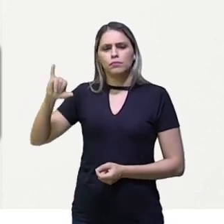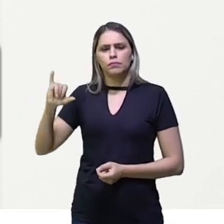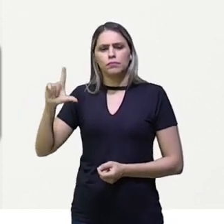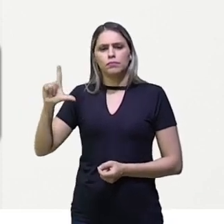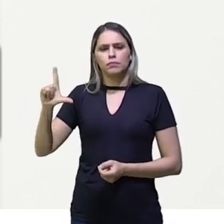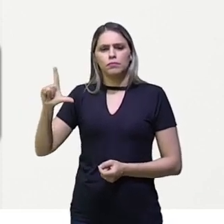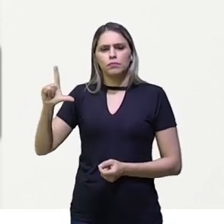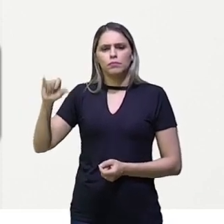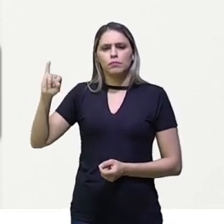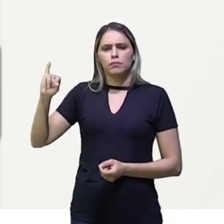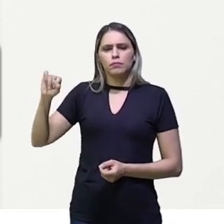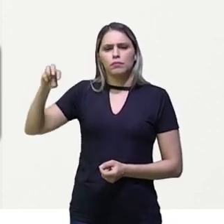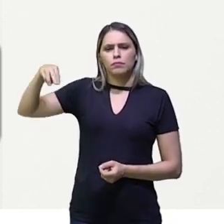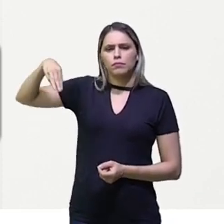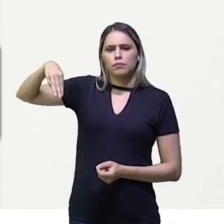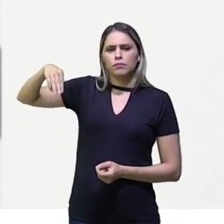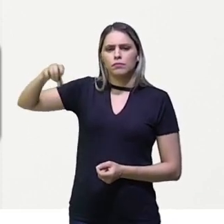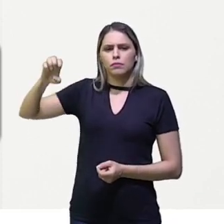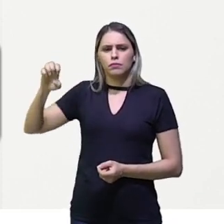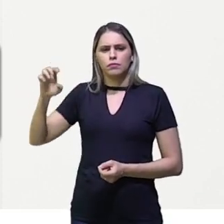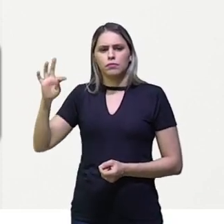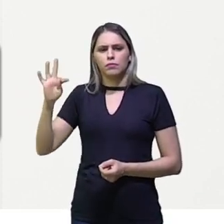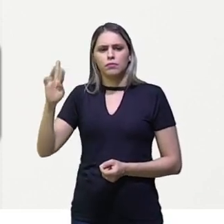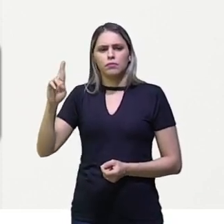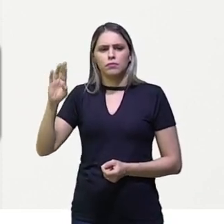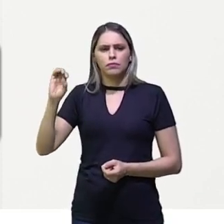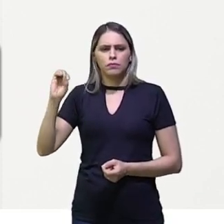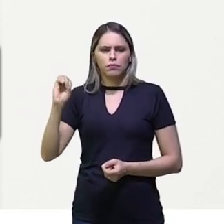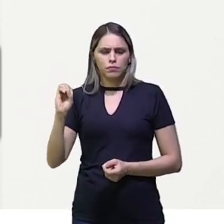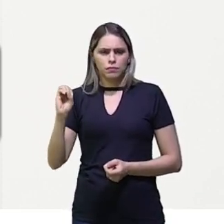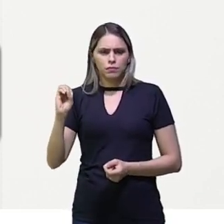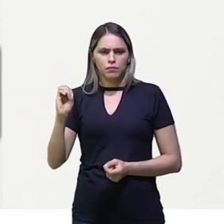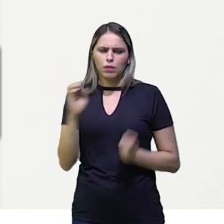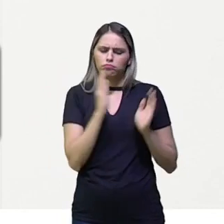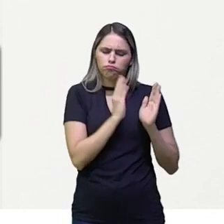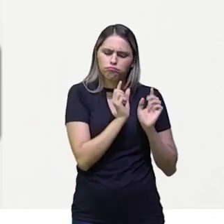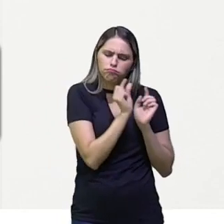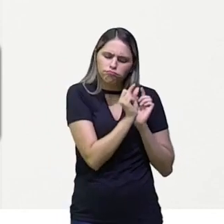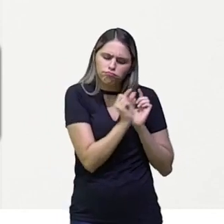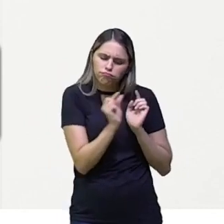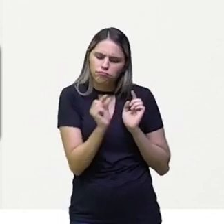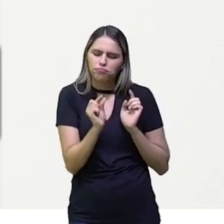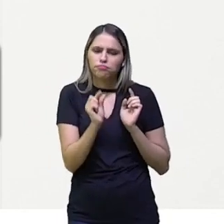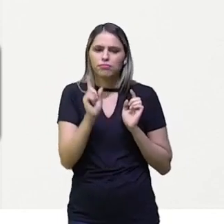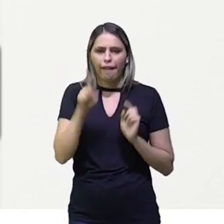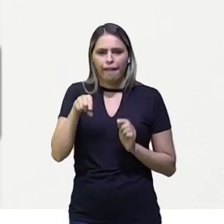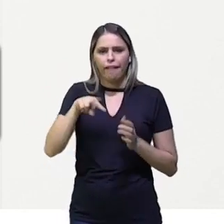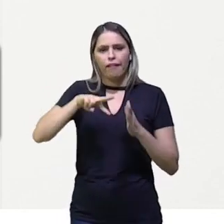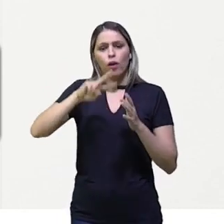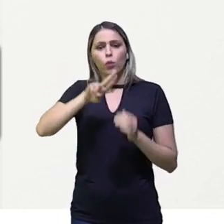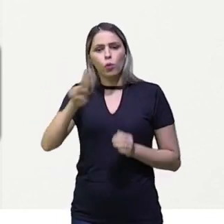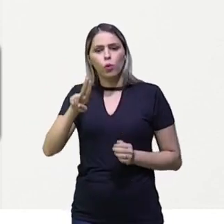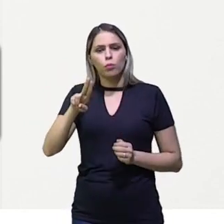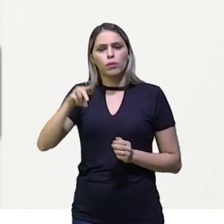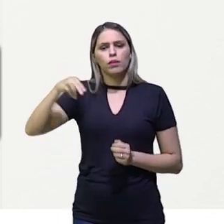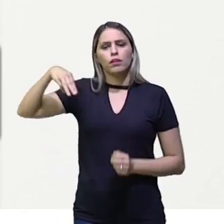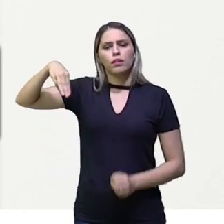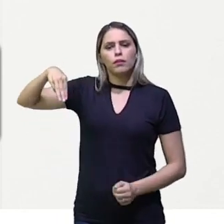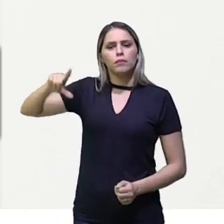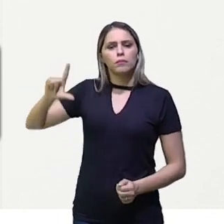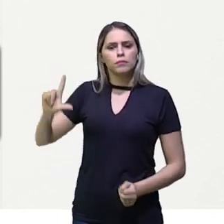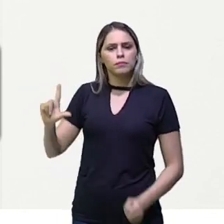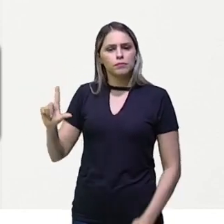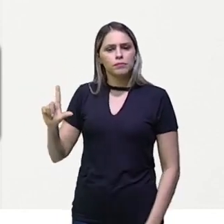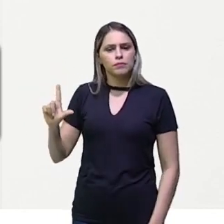dificultoso para eu fazer esse milímetro. Mas vocês já entenderam que essa barrinha menor é chamada de